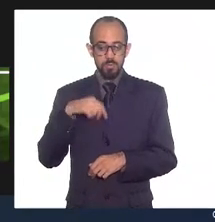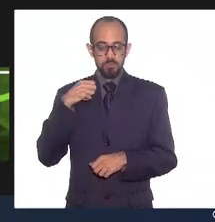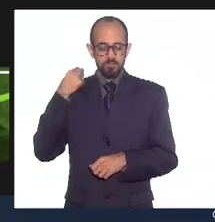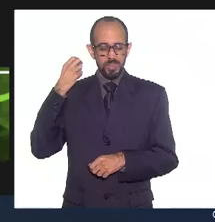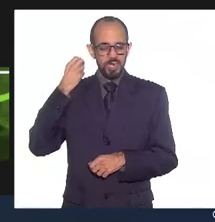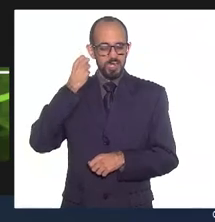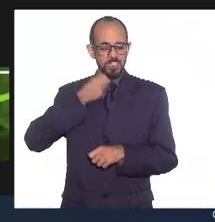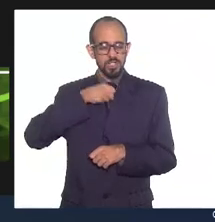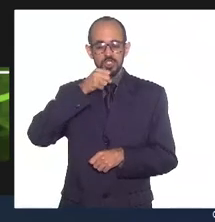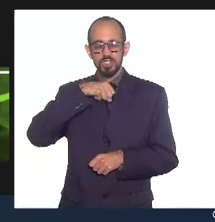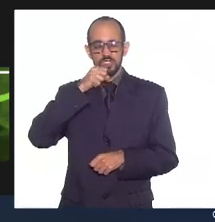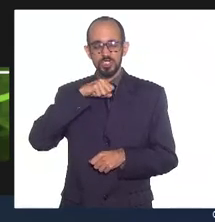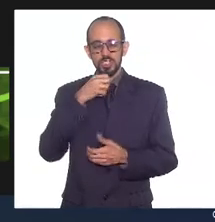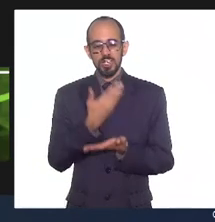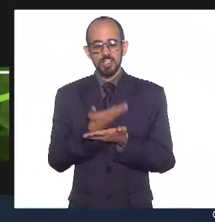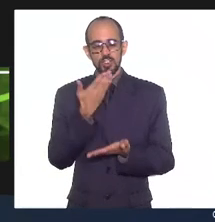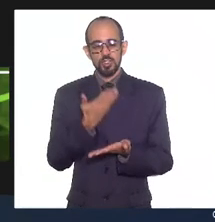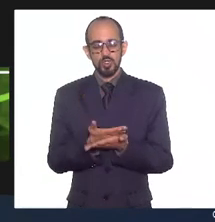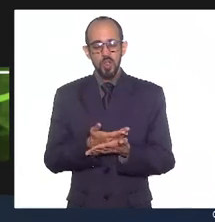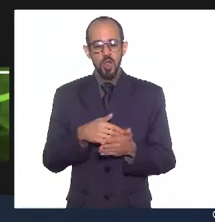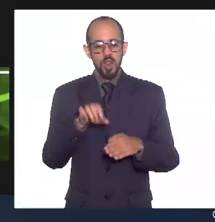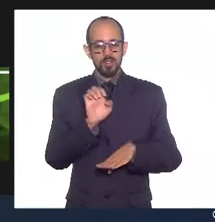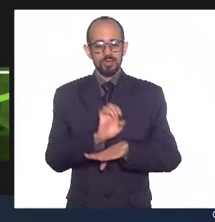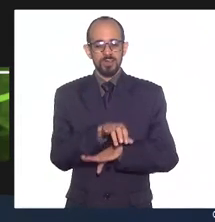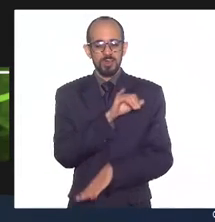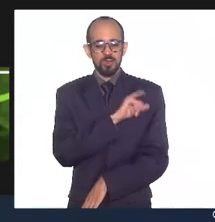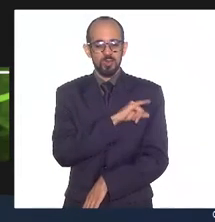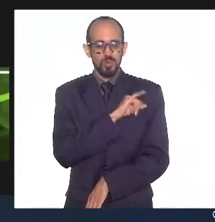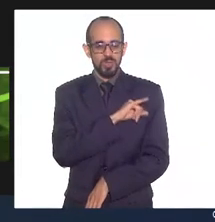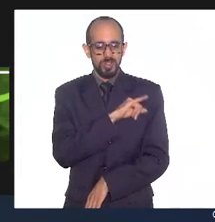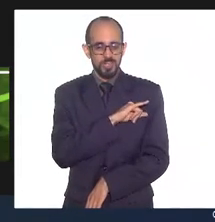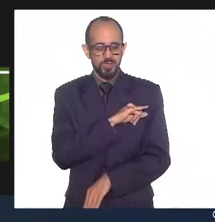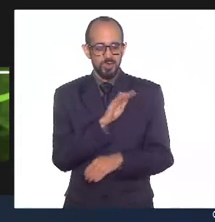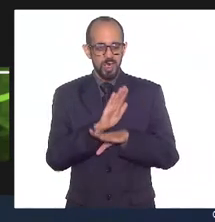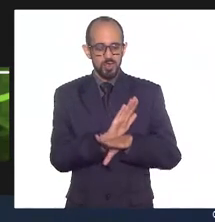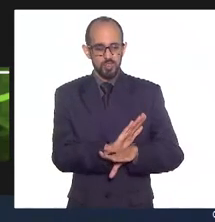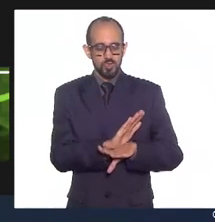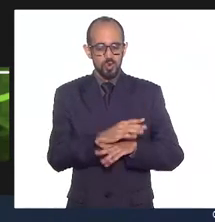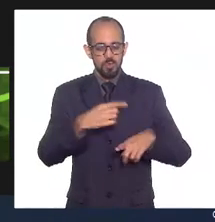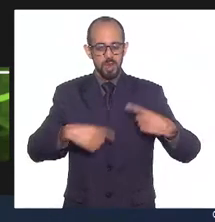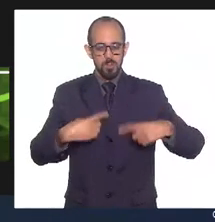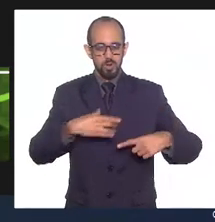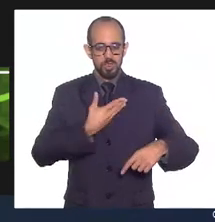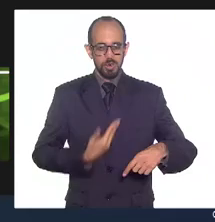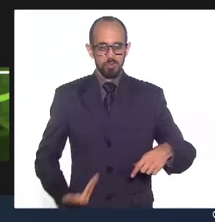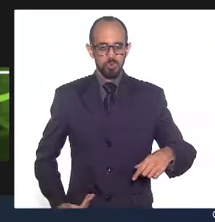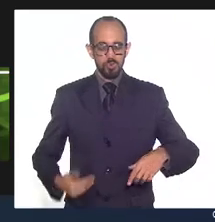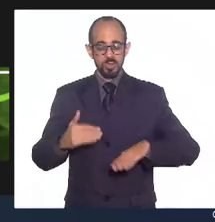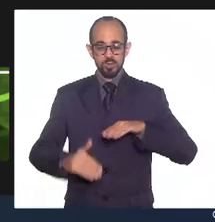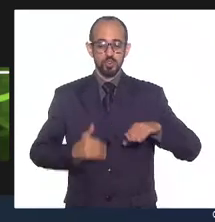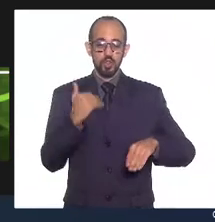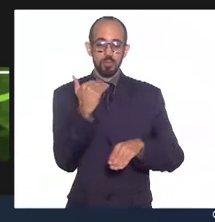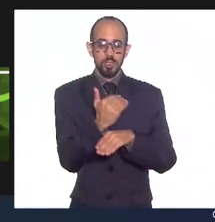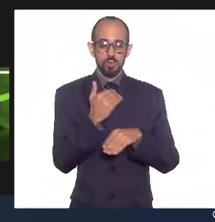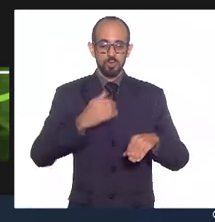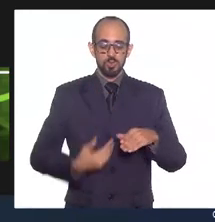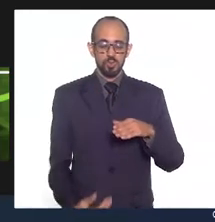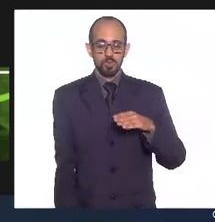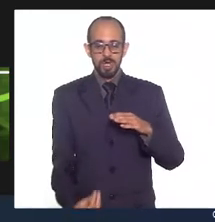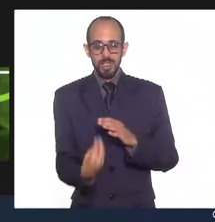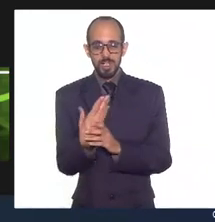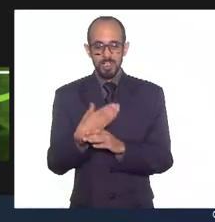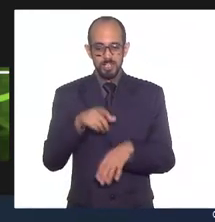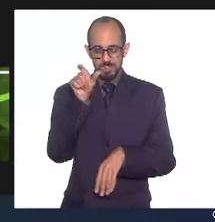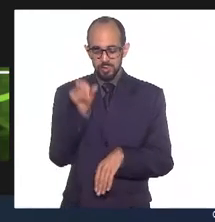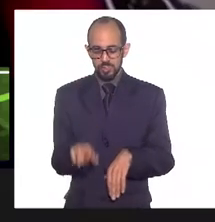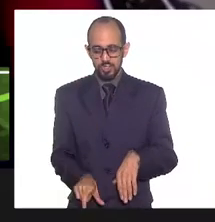contribuiu muito para a política pública no geral para o nosso estado mas sobretudo para a formação dos nossos